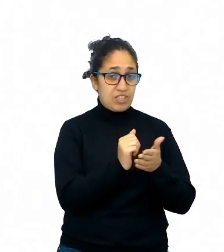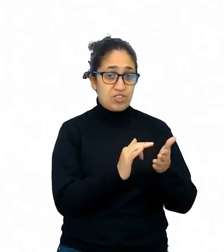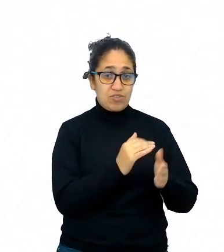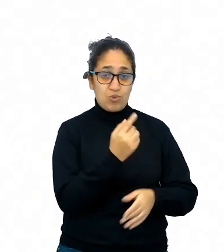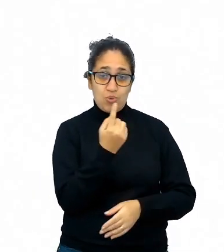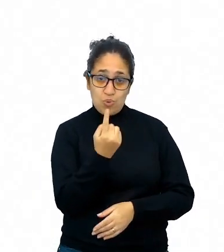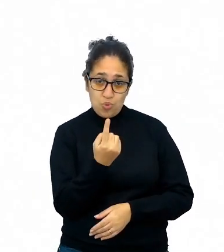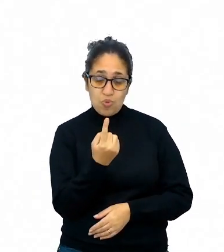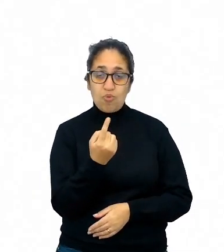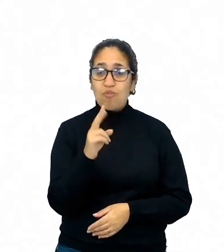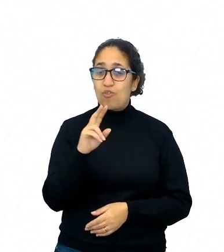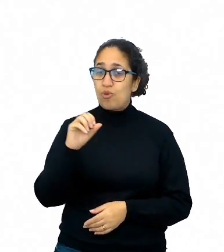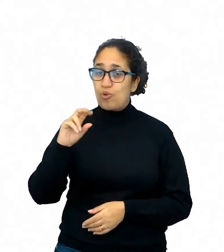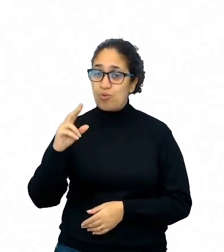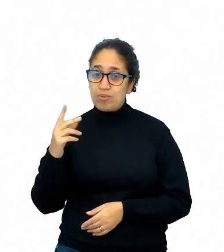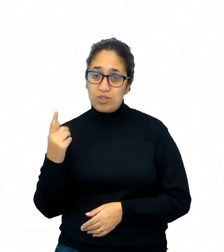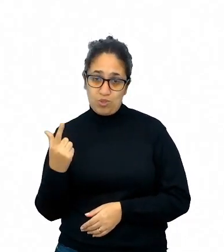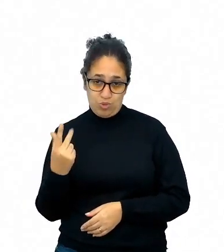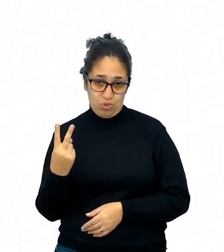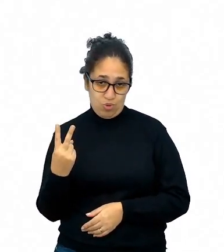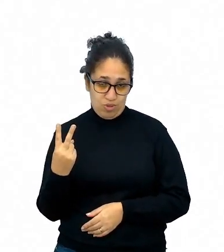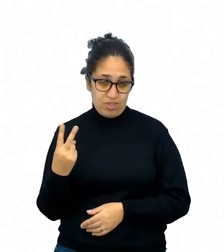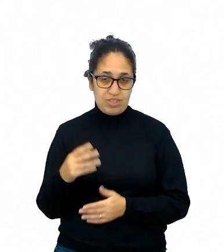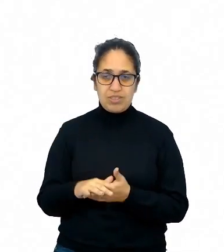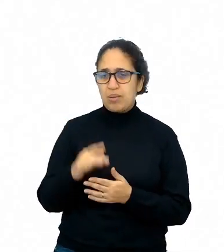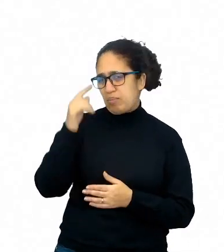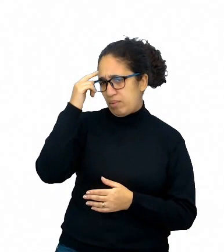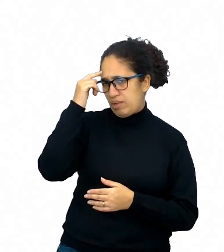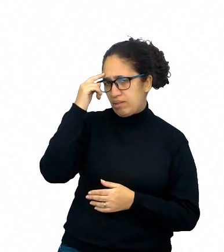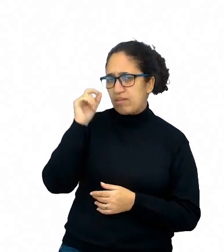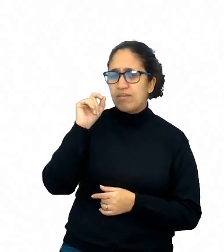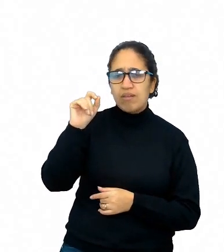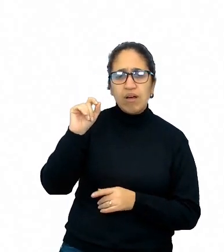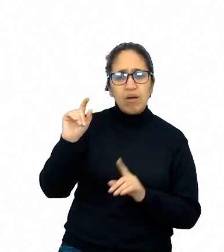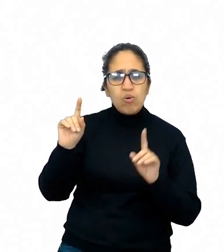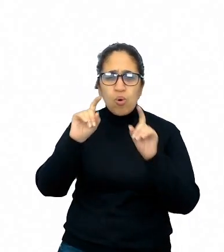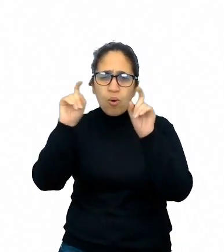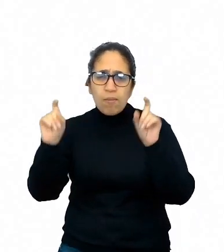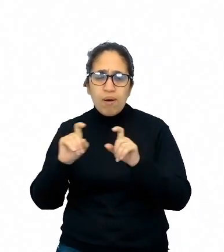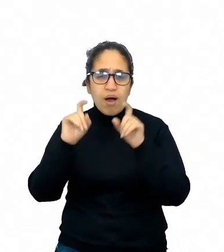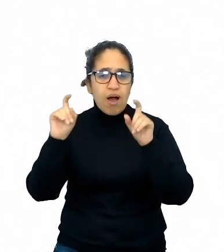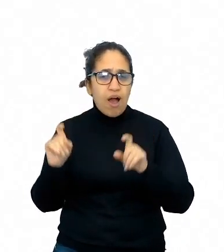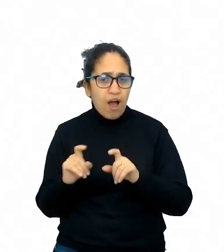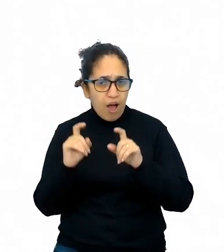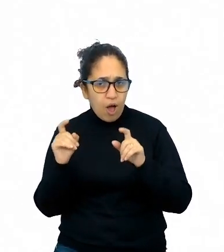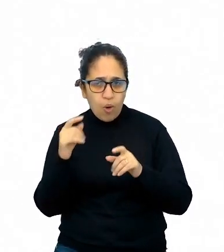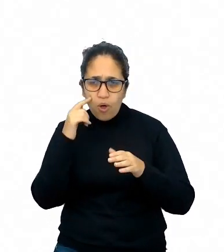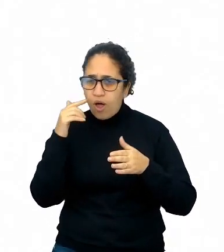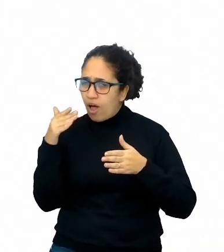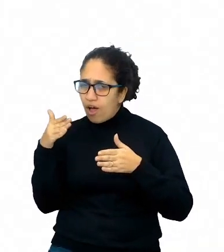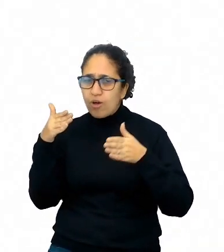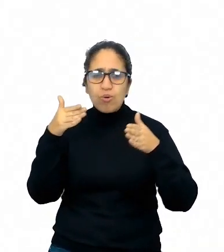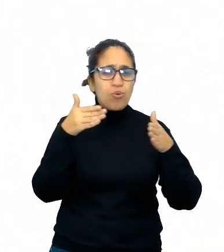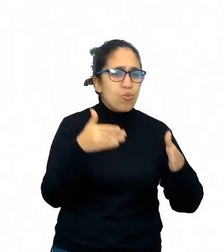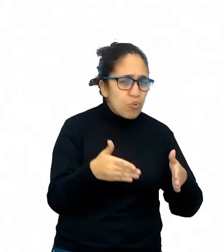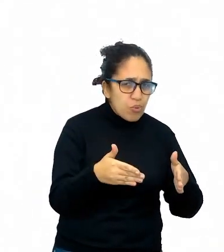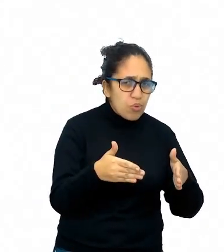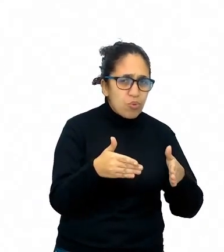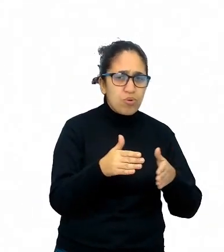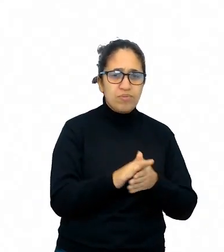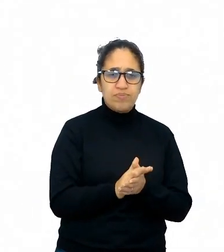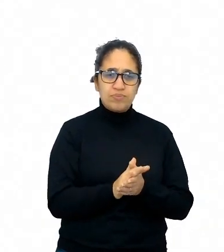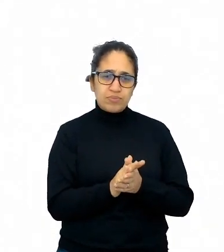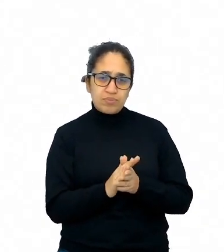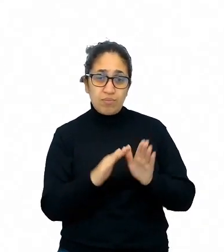1, pensando aí no pensamento computacional e mais específico, com ênfase